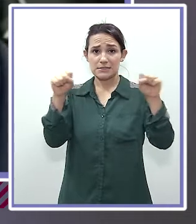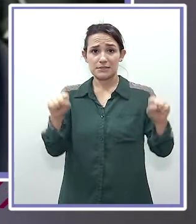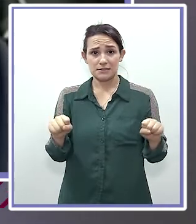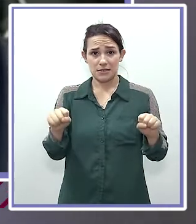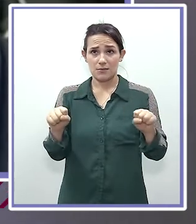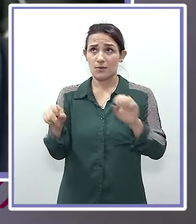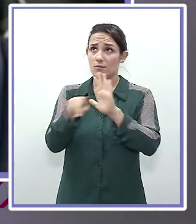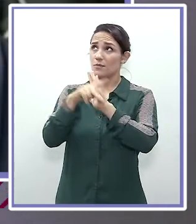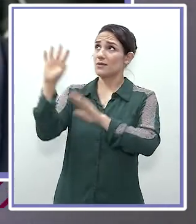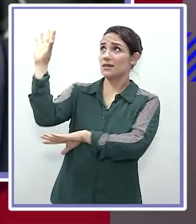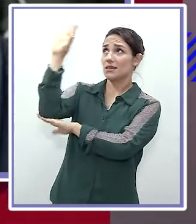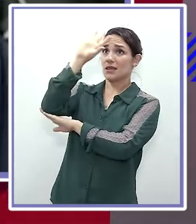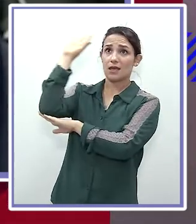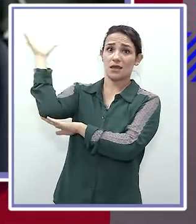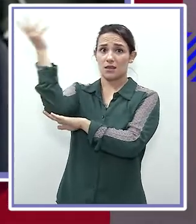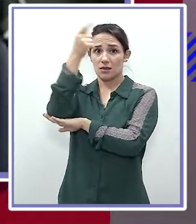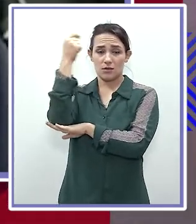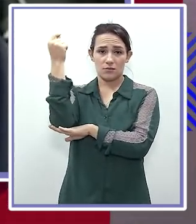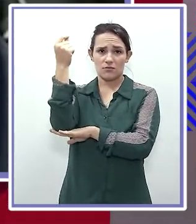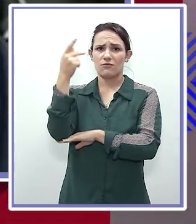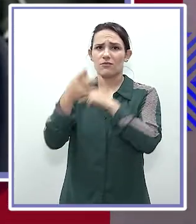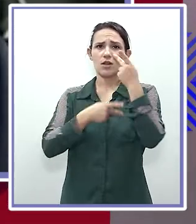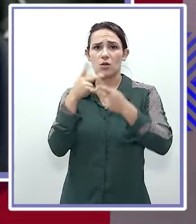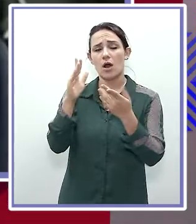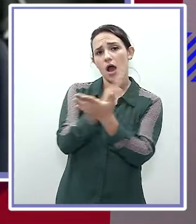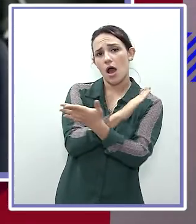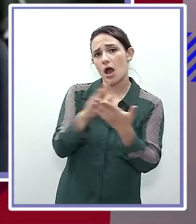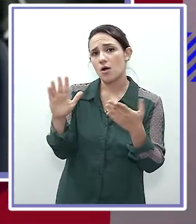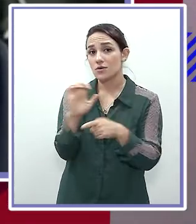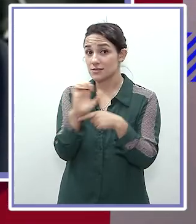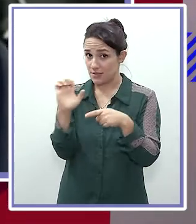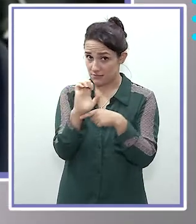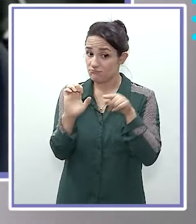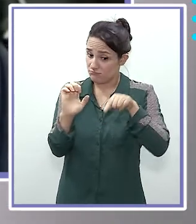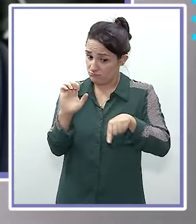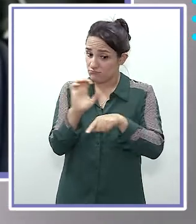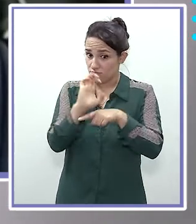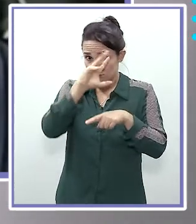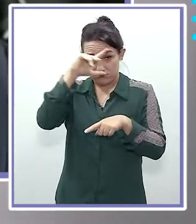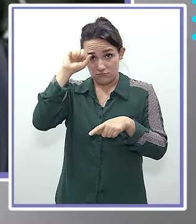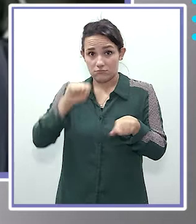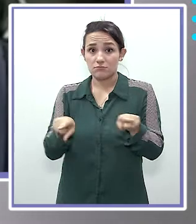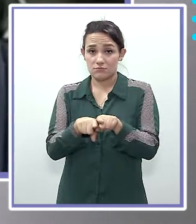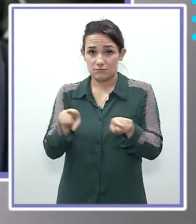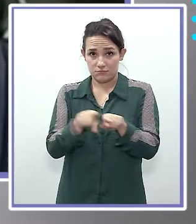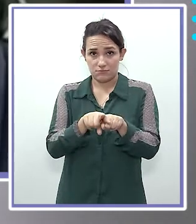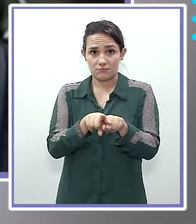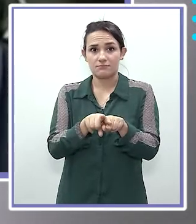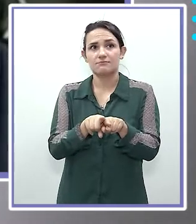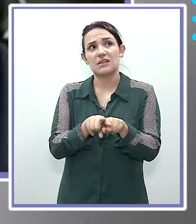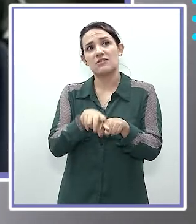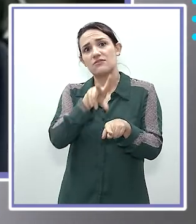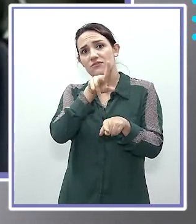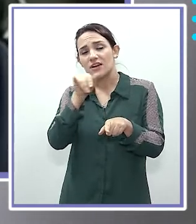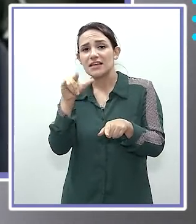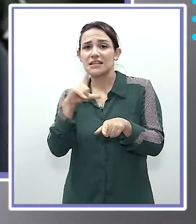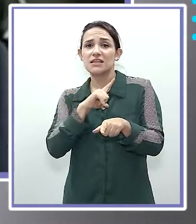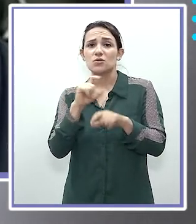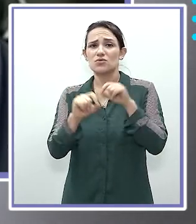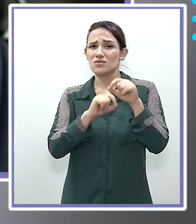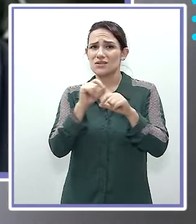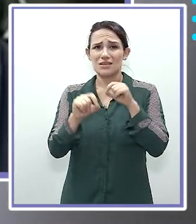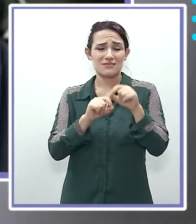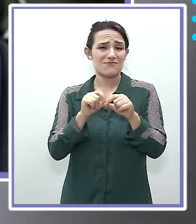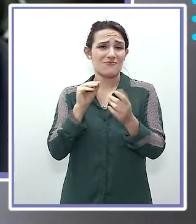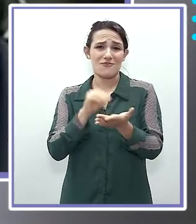Sistema Nacional de Meteorologia disse que alguns estados brasileiros, incluindo Mato Grosso do Sul, vão ficar até setembro aí